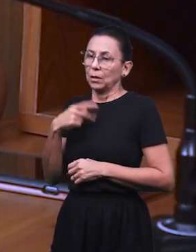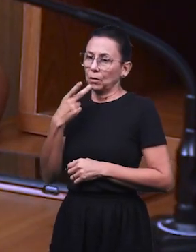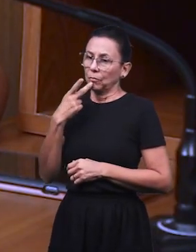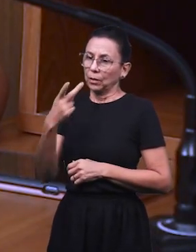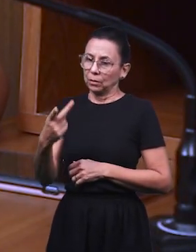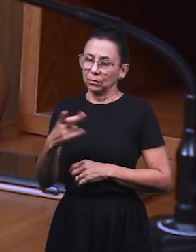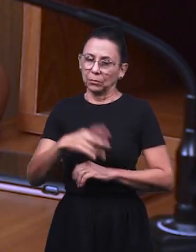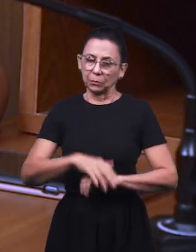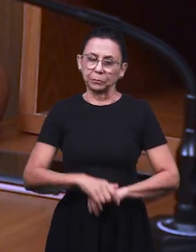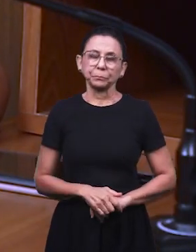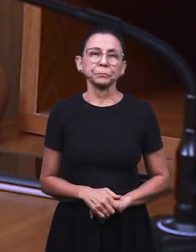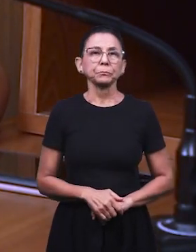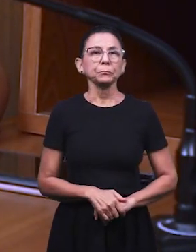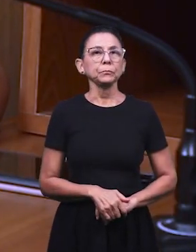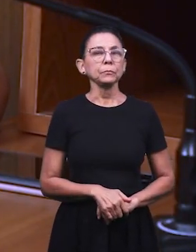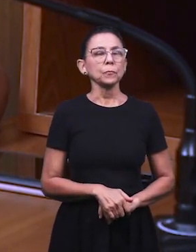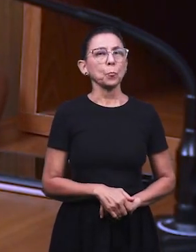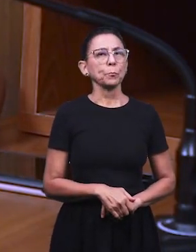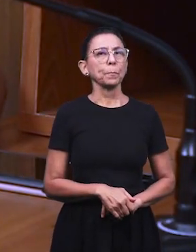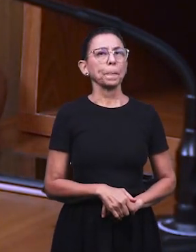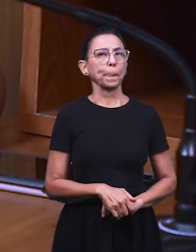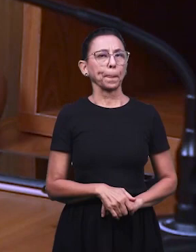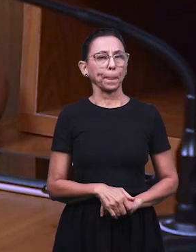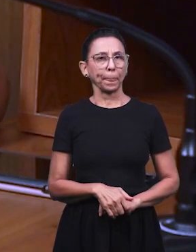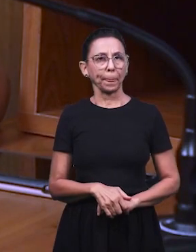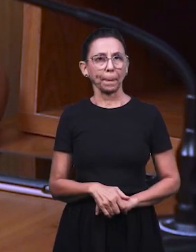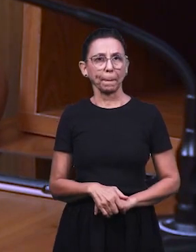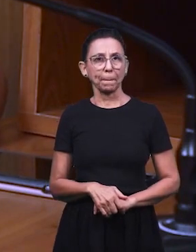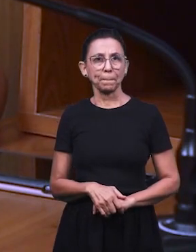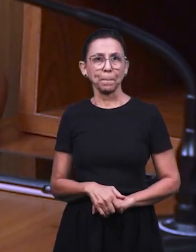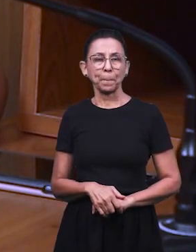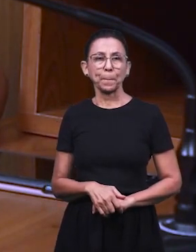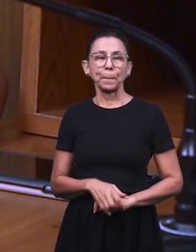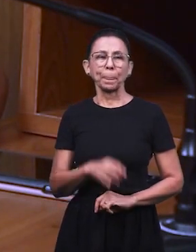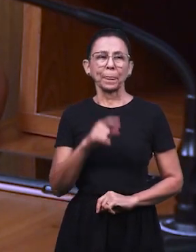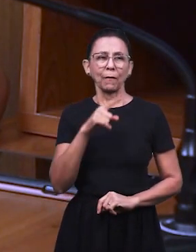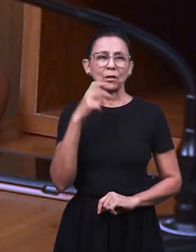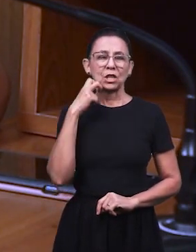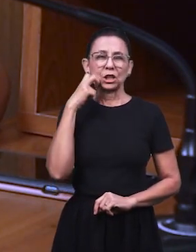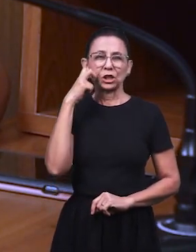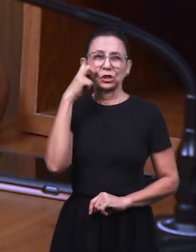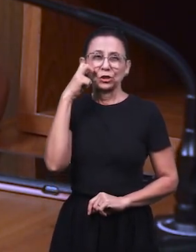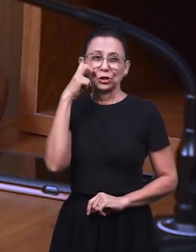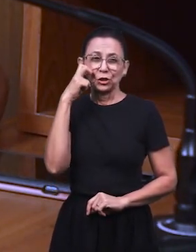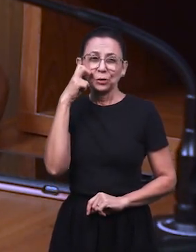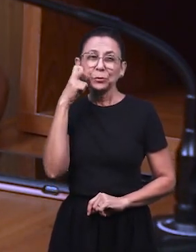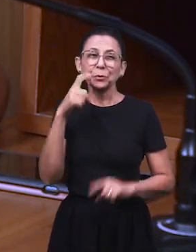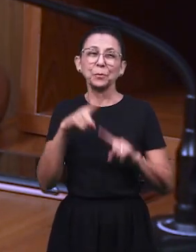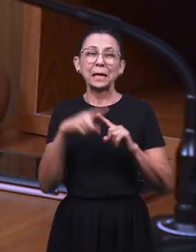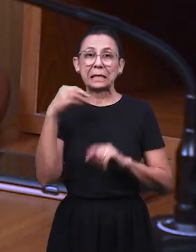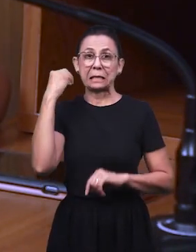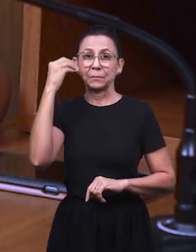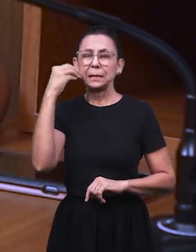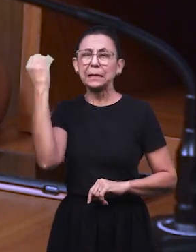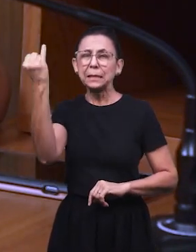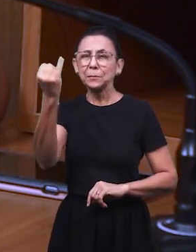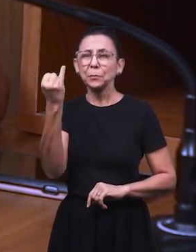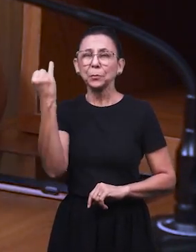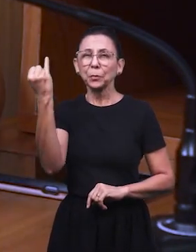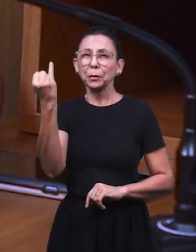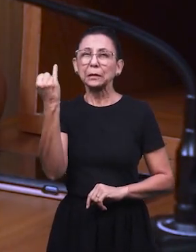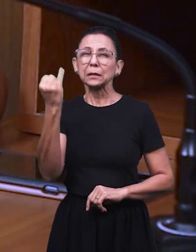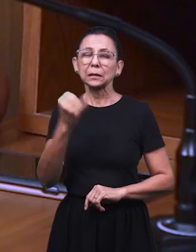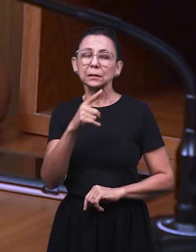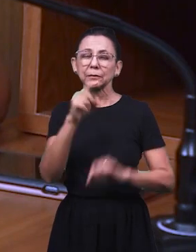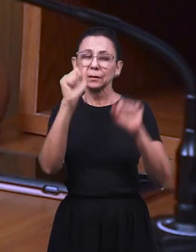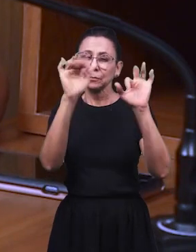eu sempre falo, por mais que venha a timidez, lembre que a experiência ela é muito importante. Os irmãos serão edificados. E